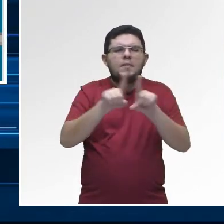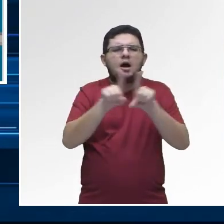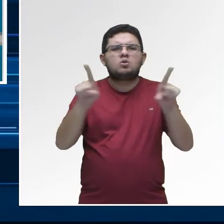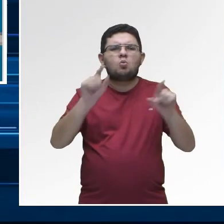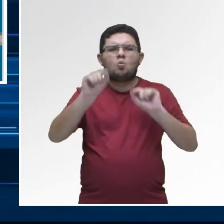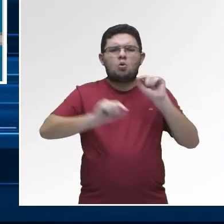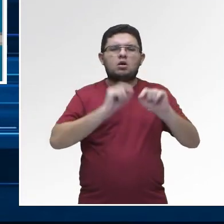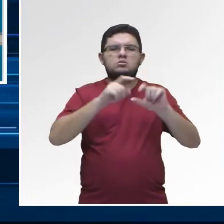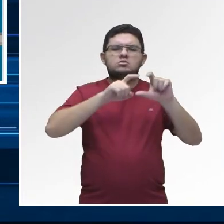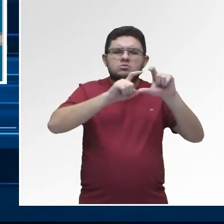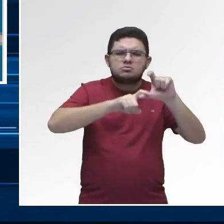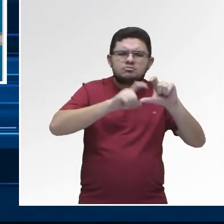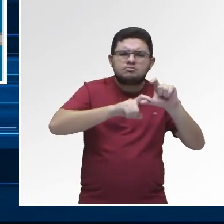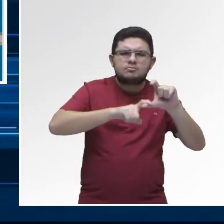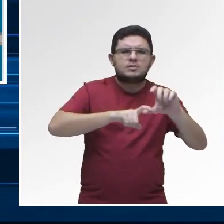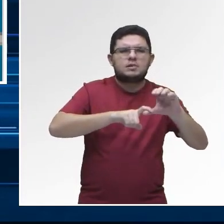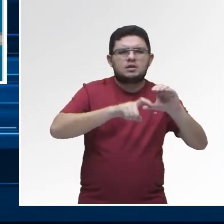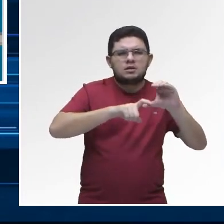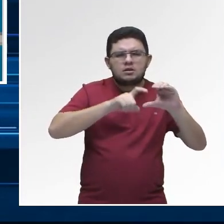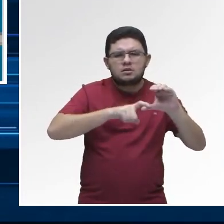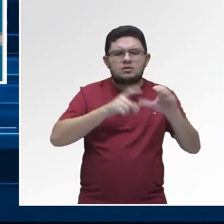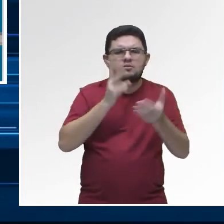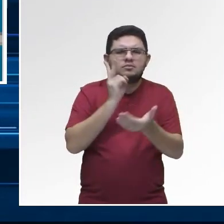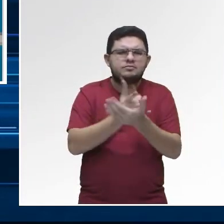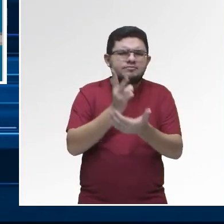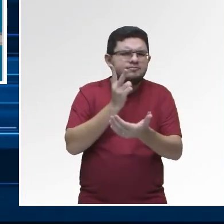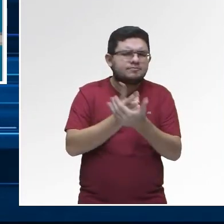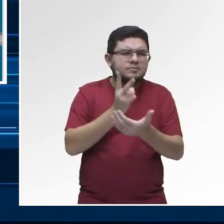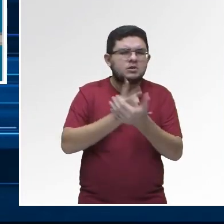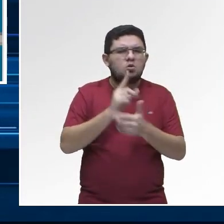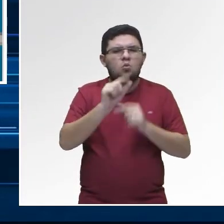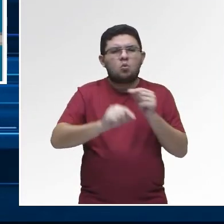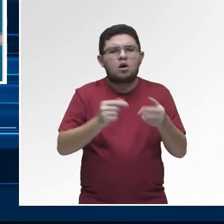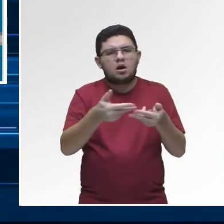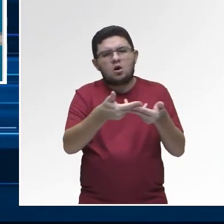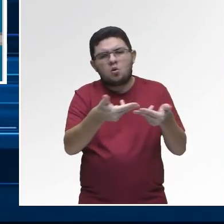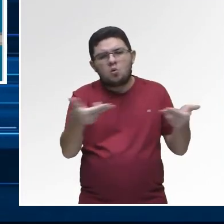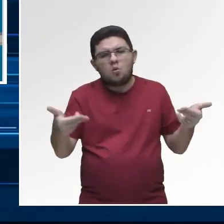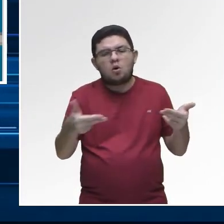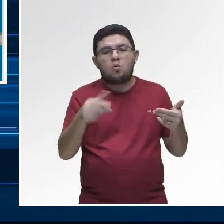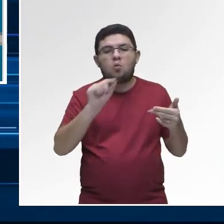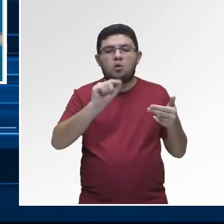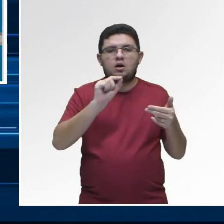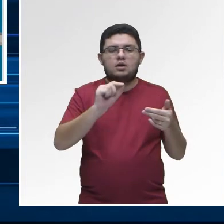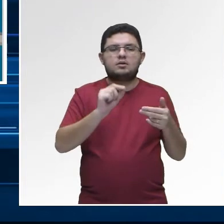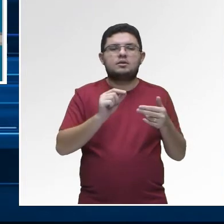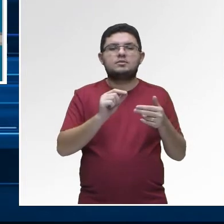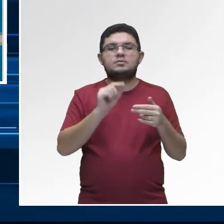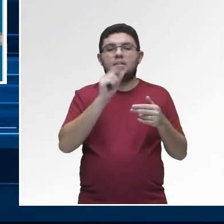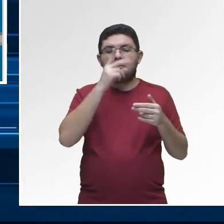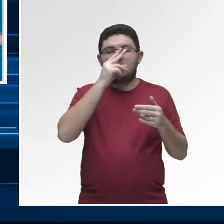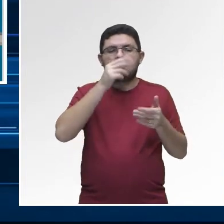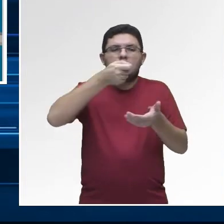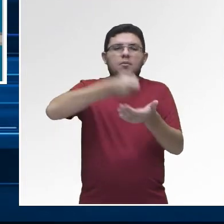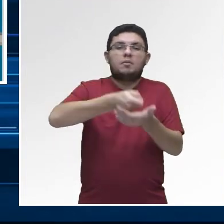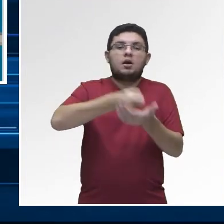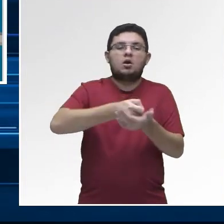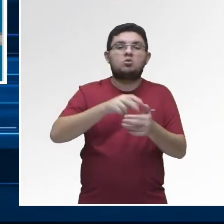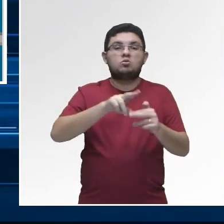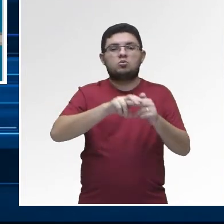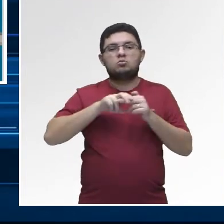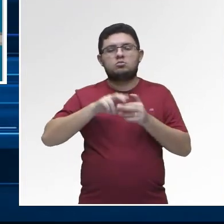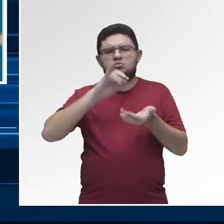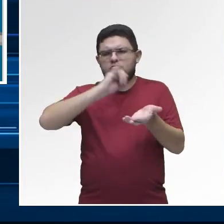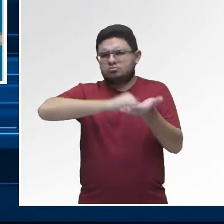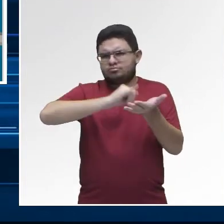atrelados, amarrados às condições que eram impostas a eles pelos impostos. Vejam lá.